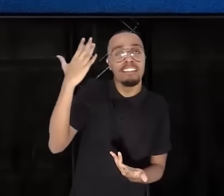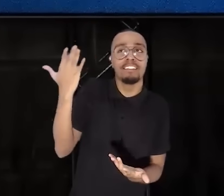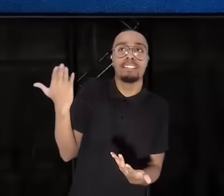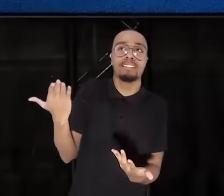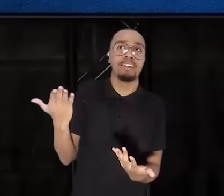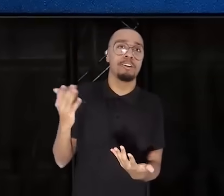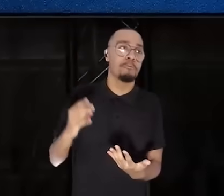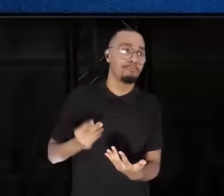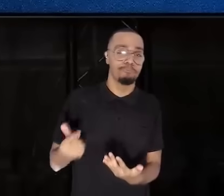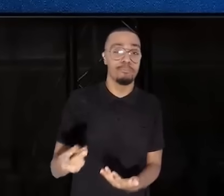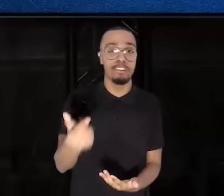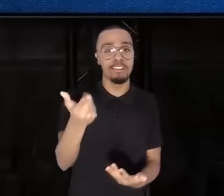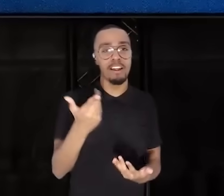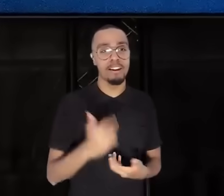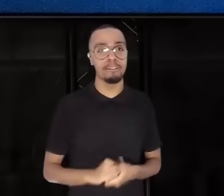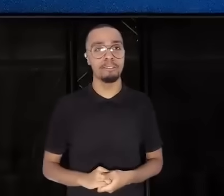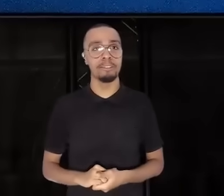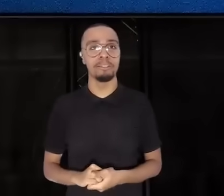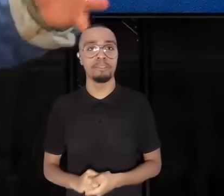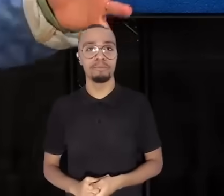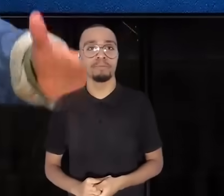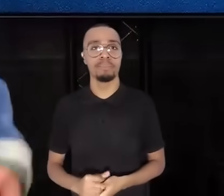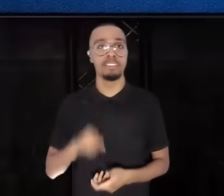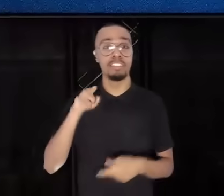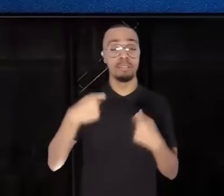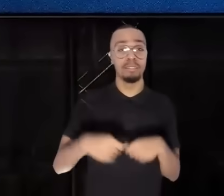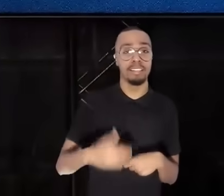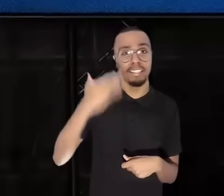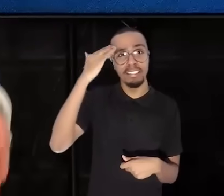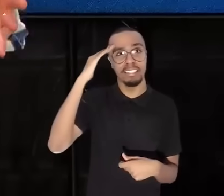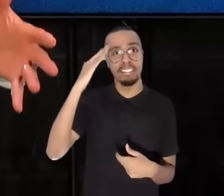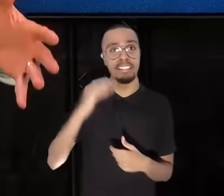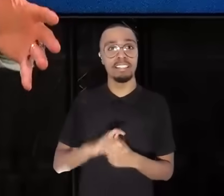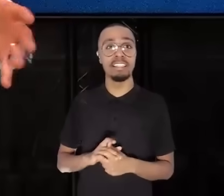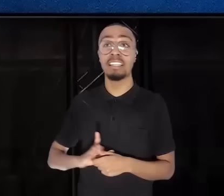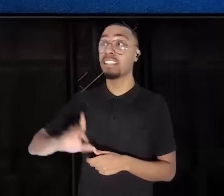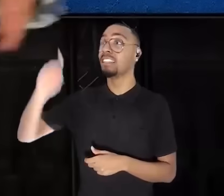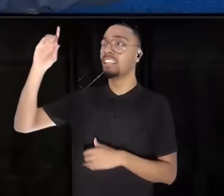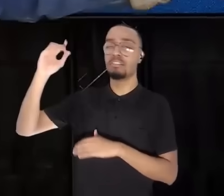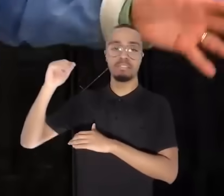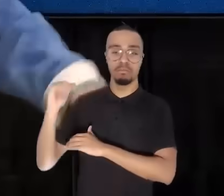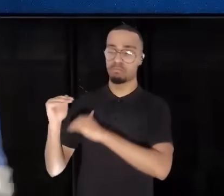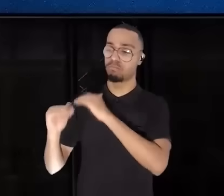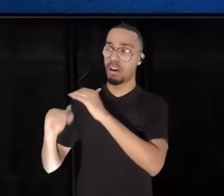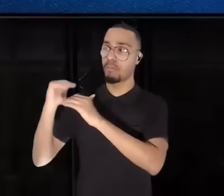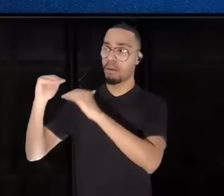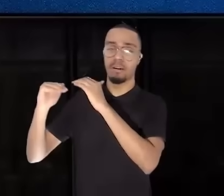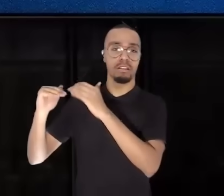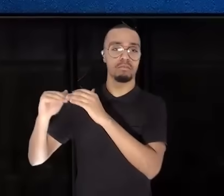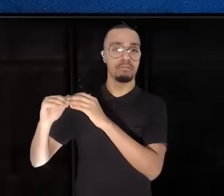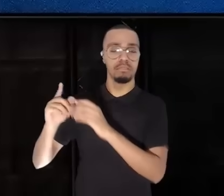Por exemplo, você tem que entender que Deus não cresce. Você cresce, Deus não cresce.